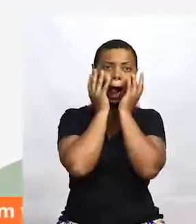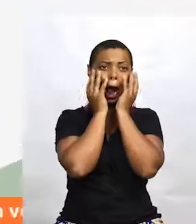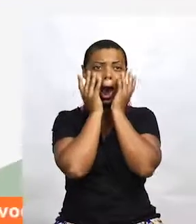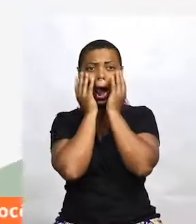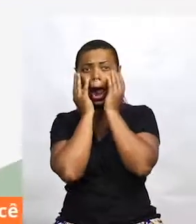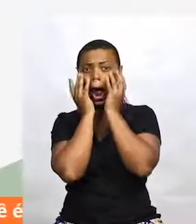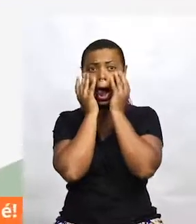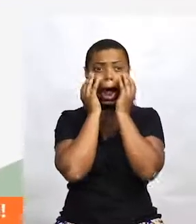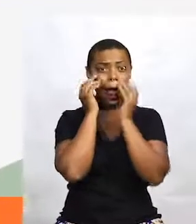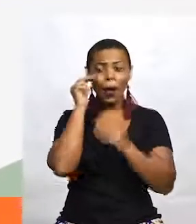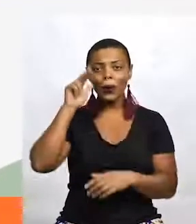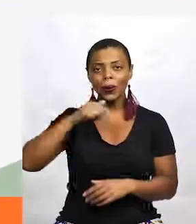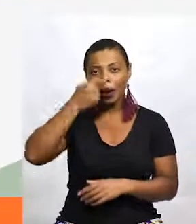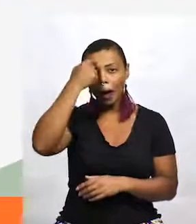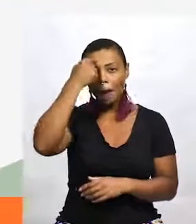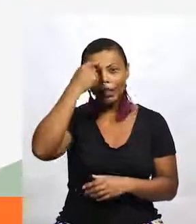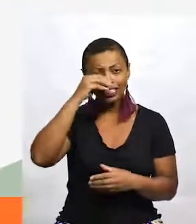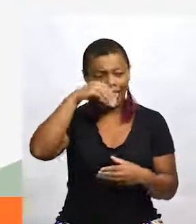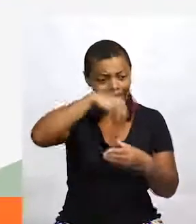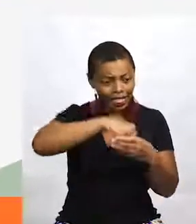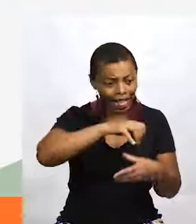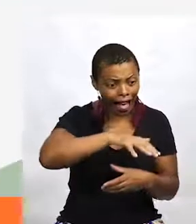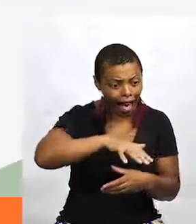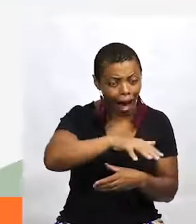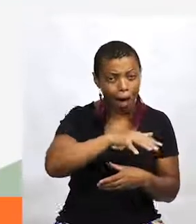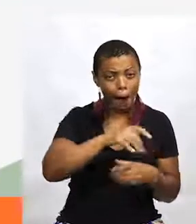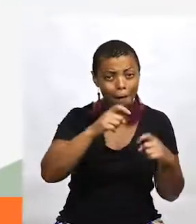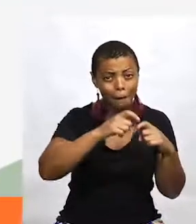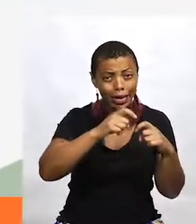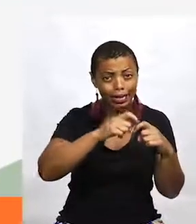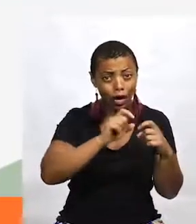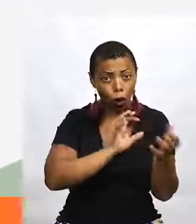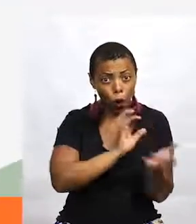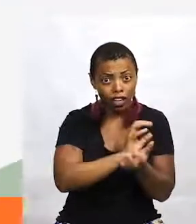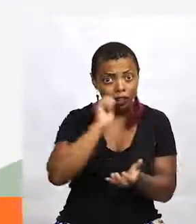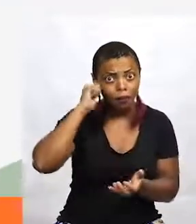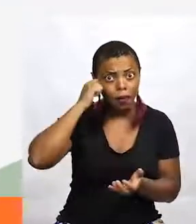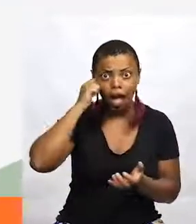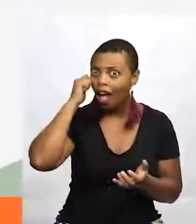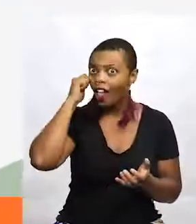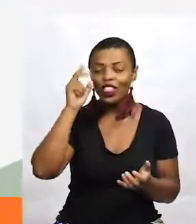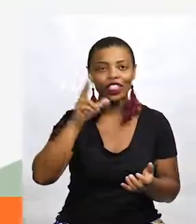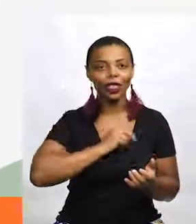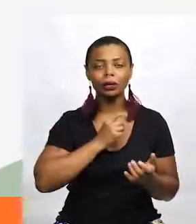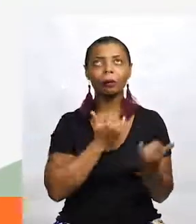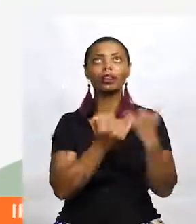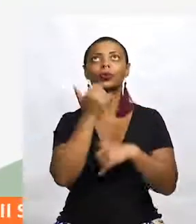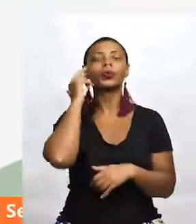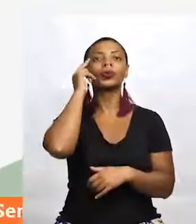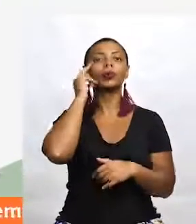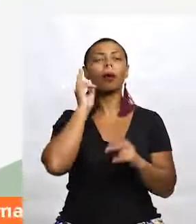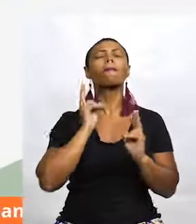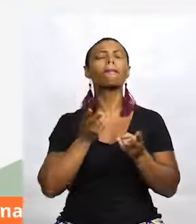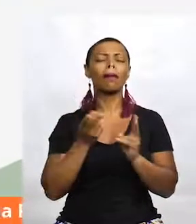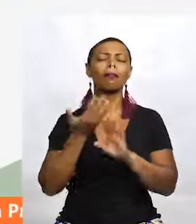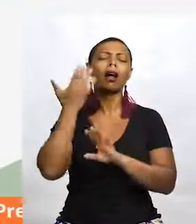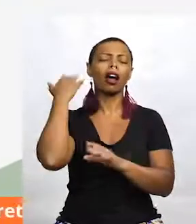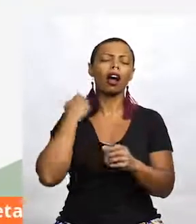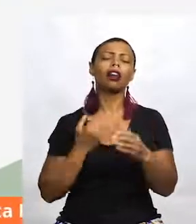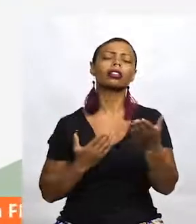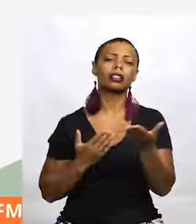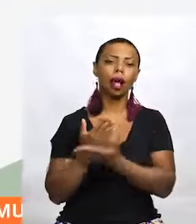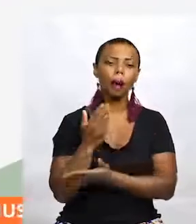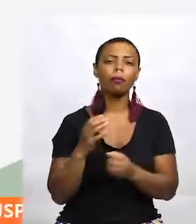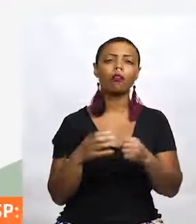que eu fosse falar para um coletivo da medicina, era algo muito distante, mesmo quando as cotas foram aprovadas na USP, houve